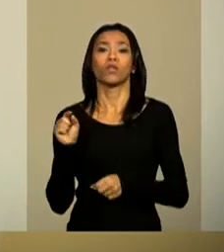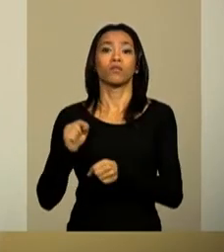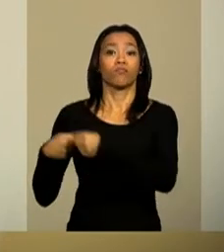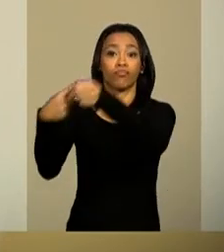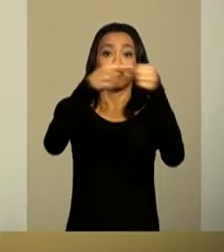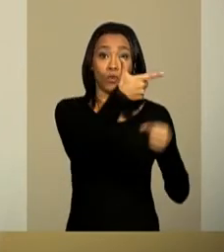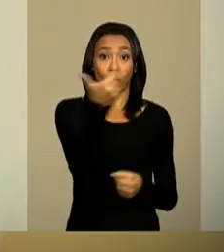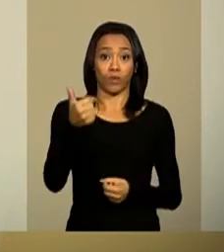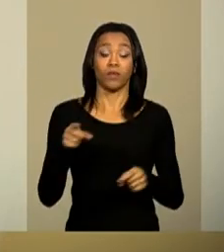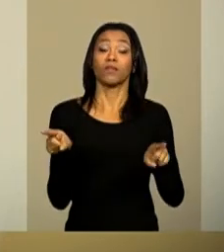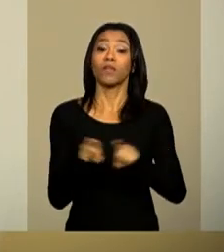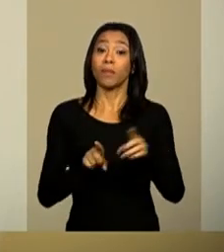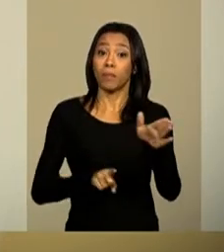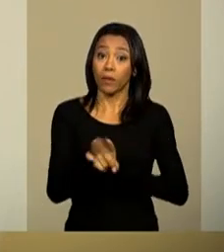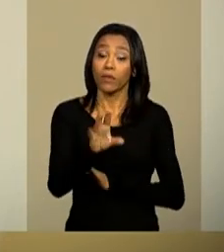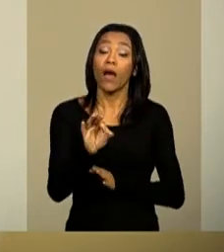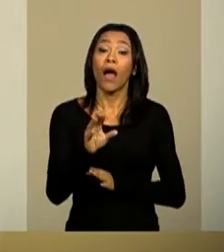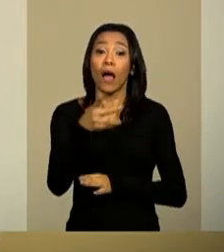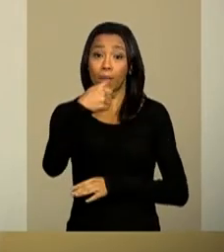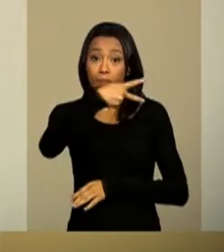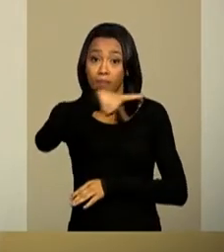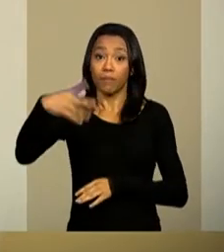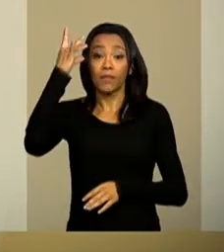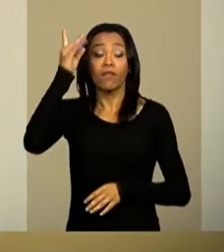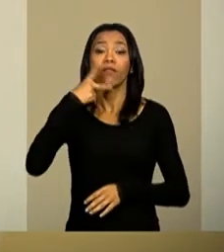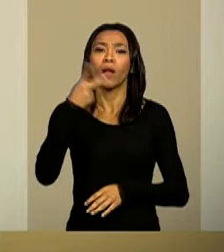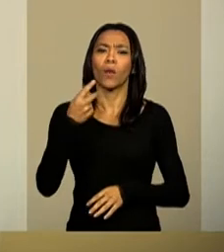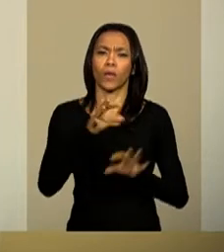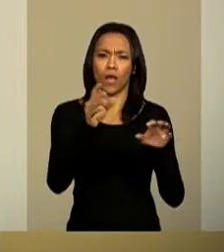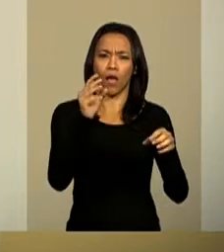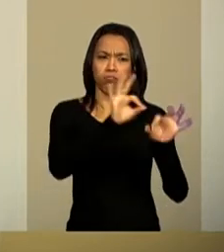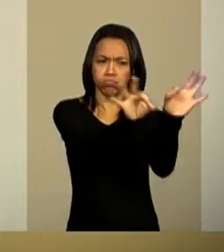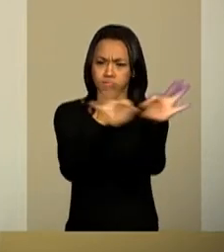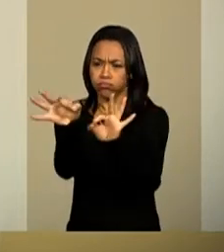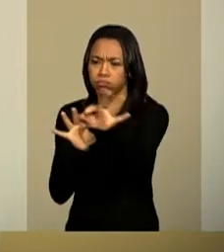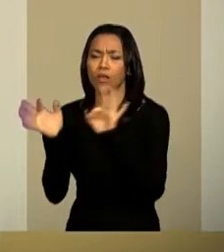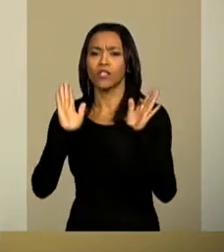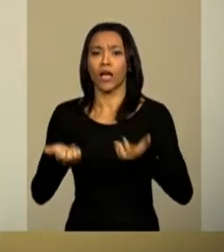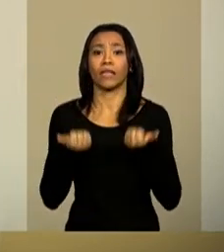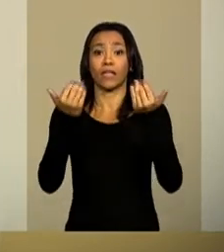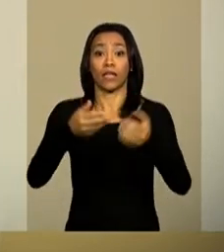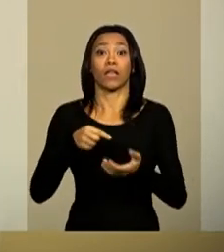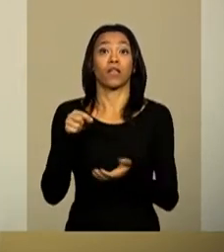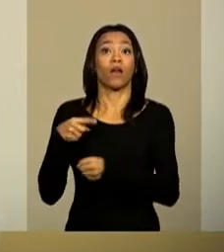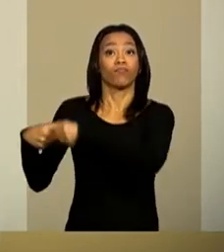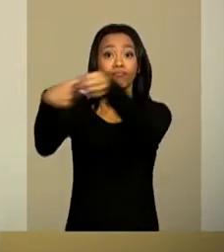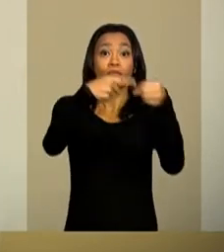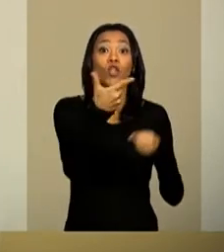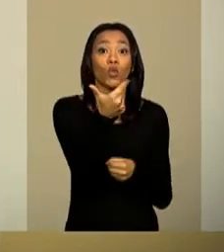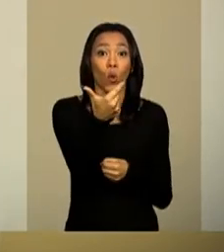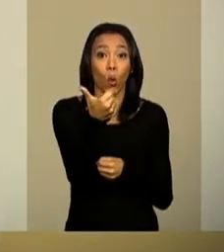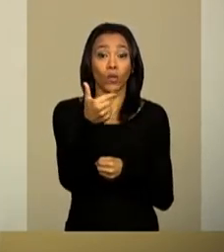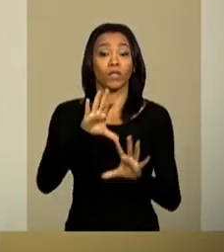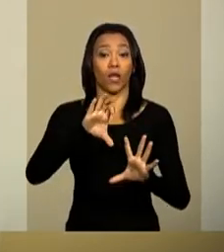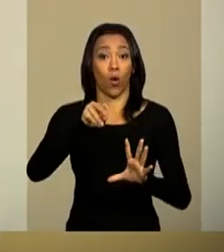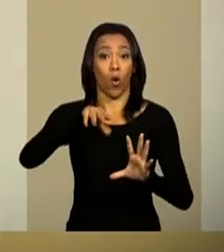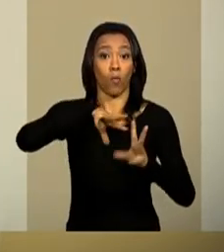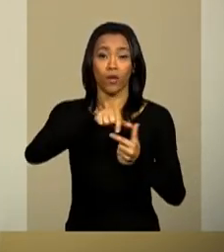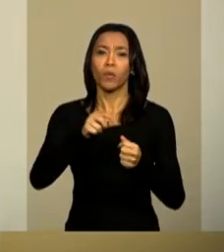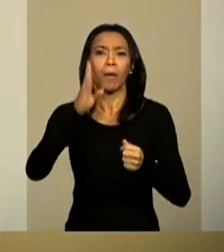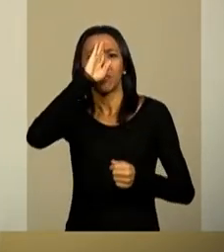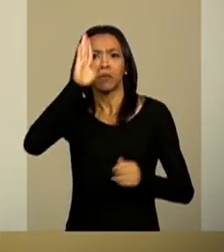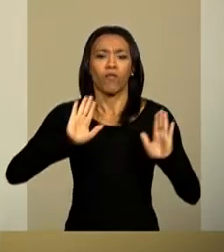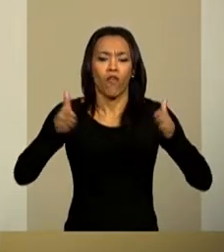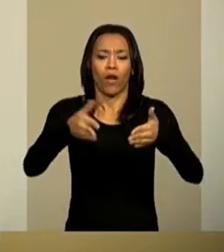A presidenta enfatizou mais uma vez que as obras de infraestrutura entregues nas 12 cidades-sede não são exclusivas para a